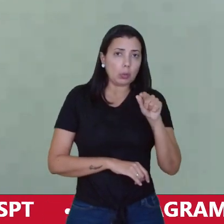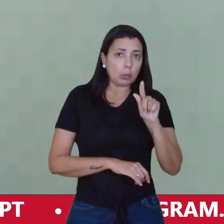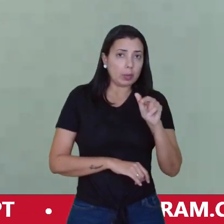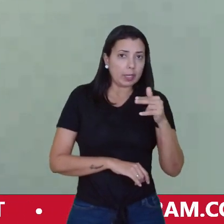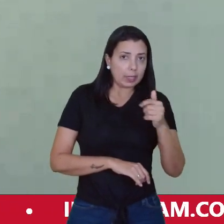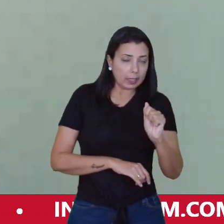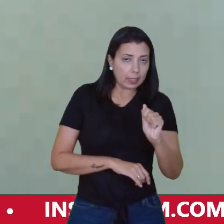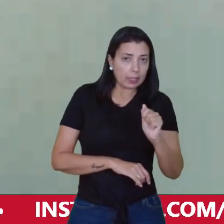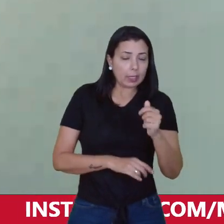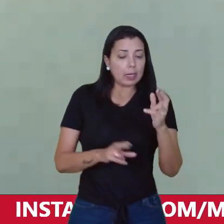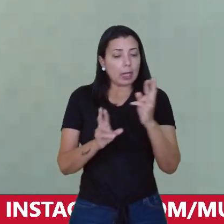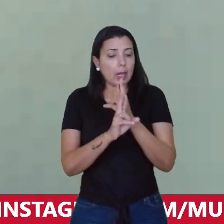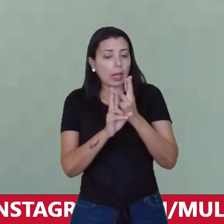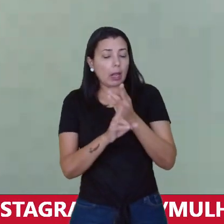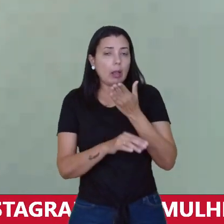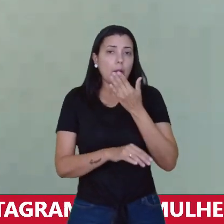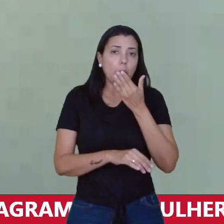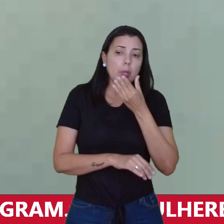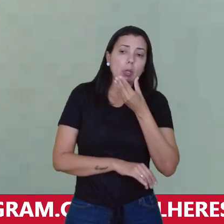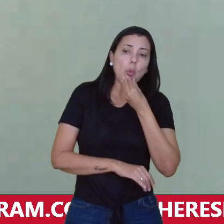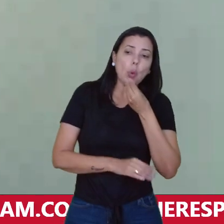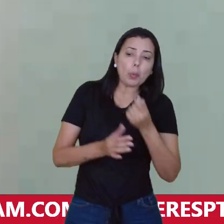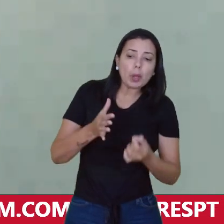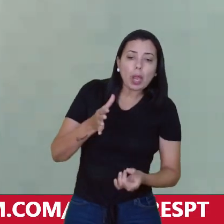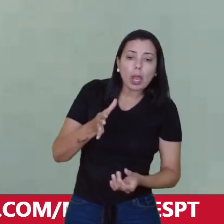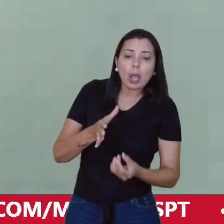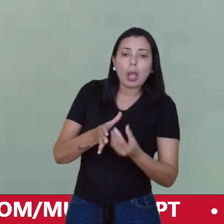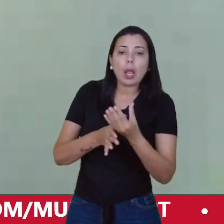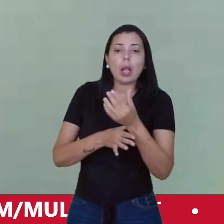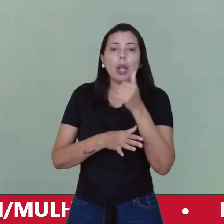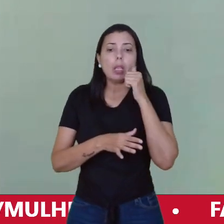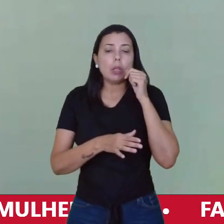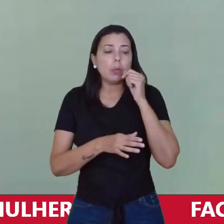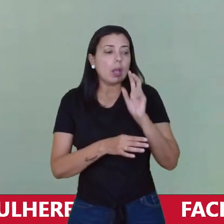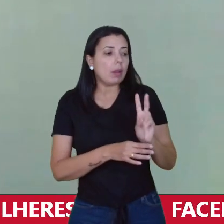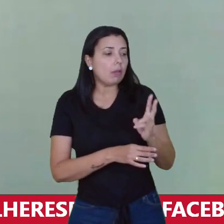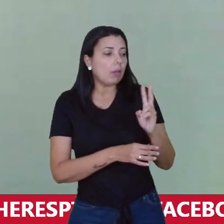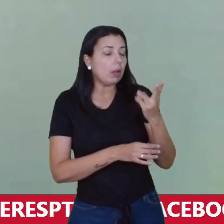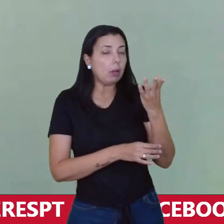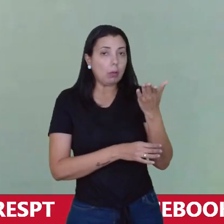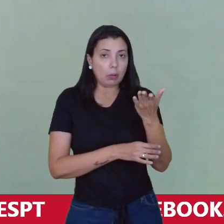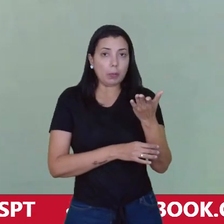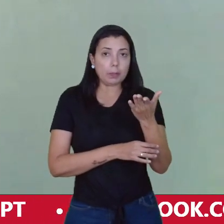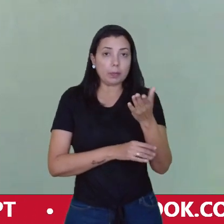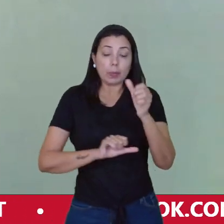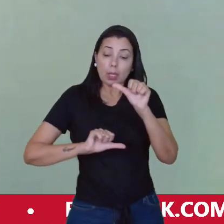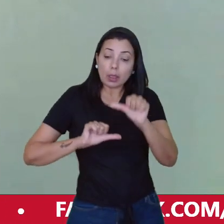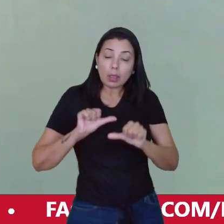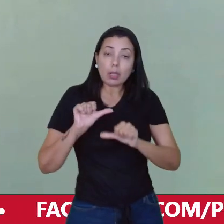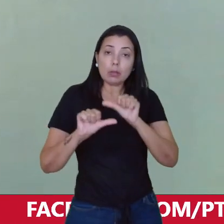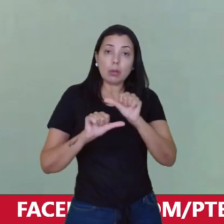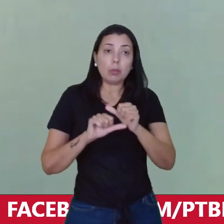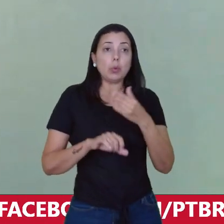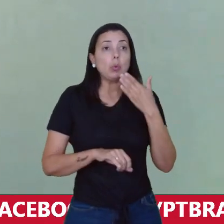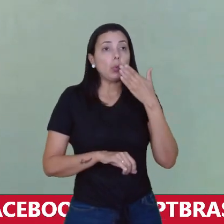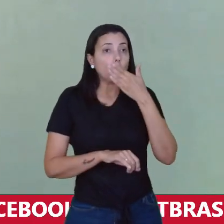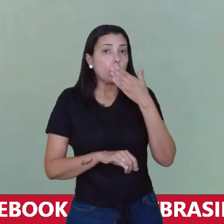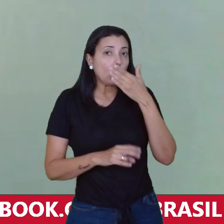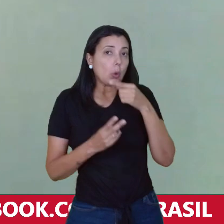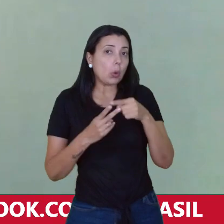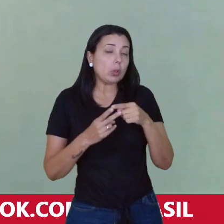dela com o alimento, né? O homem planta e a mulher agrega valor transformando em um doce, em